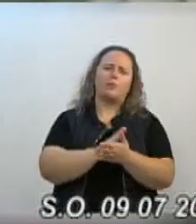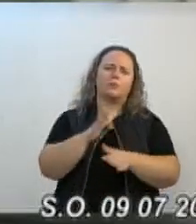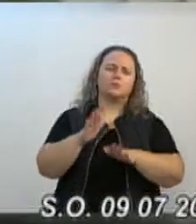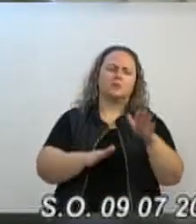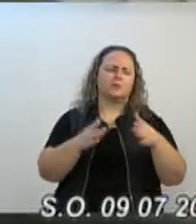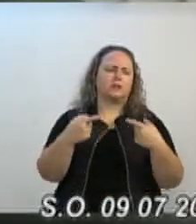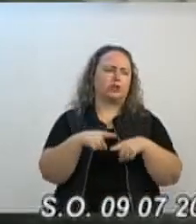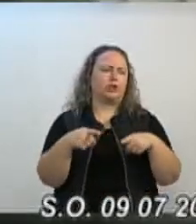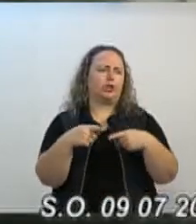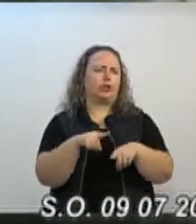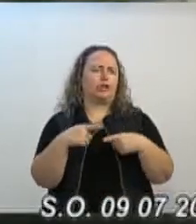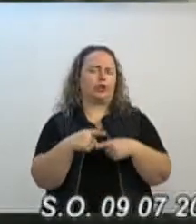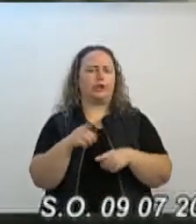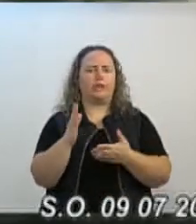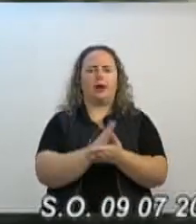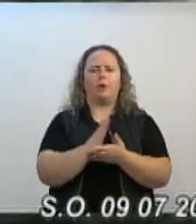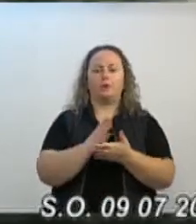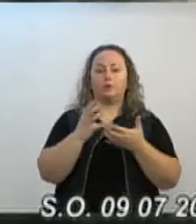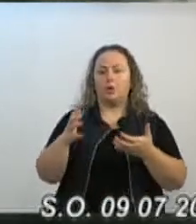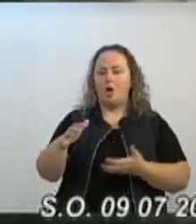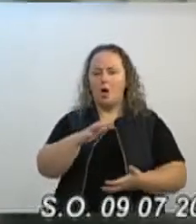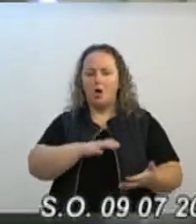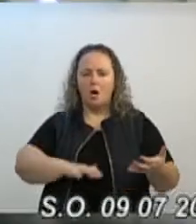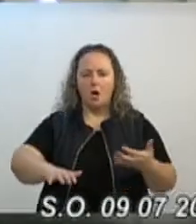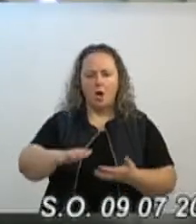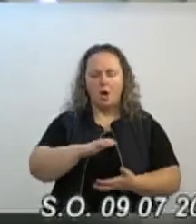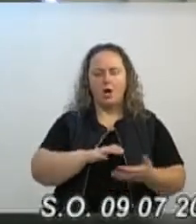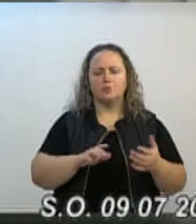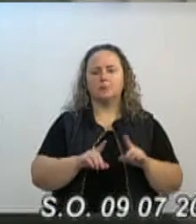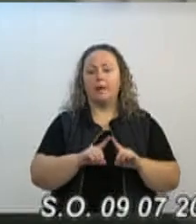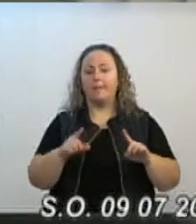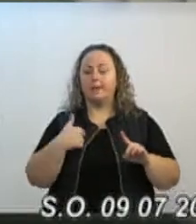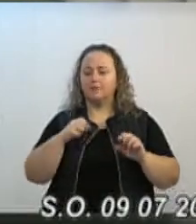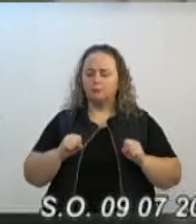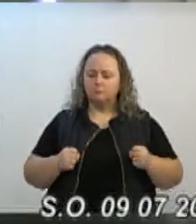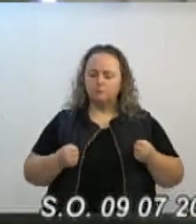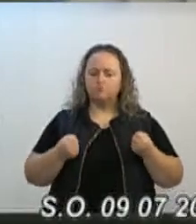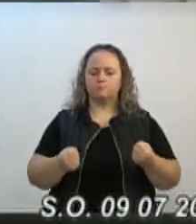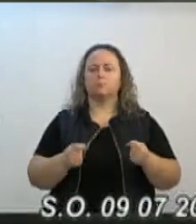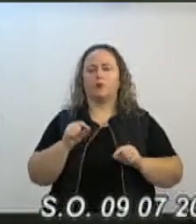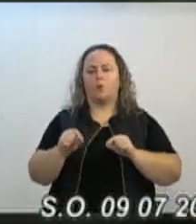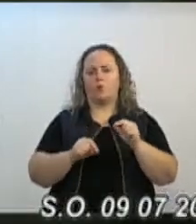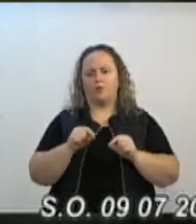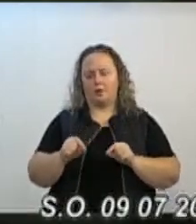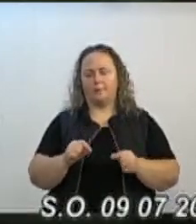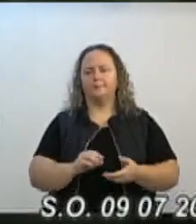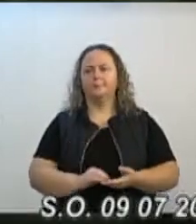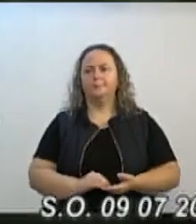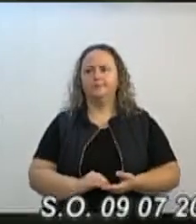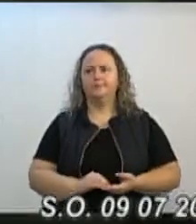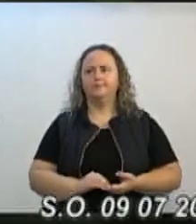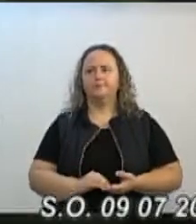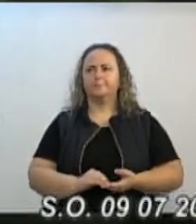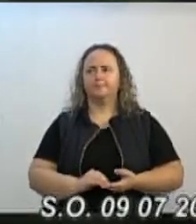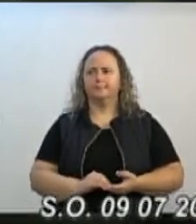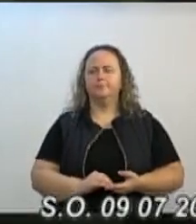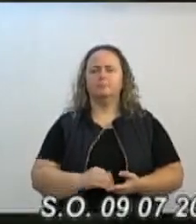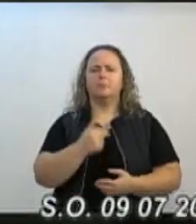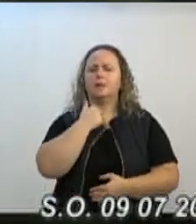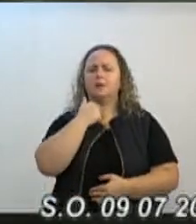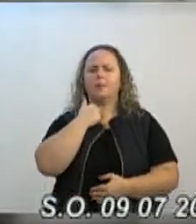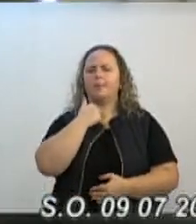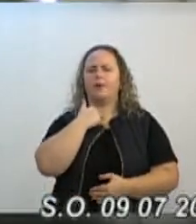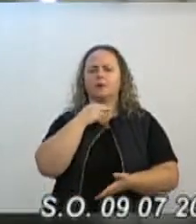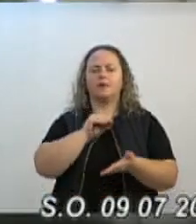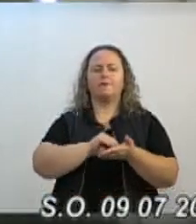Também tem muita gente que gosta de polêmica, gosta de botar alçada, mas quando eu defendo uma tese intermediária aqui, que seria a gente não ter essa incoerência de uns falando da sessão